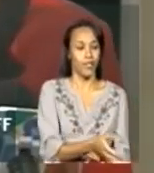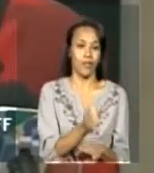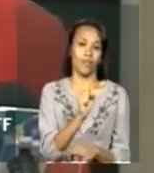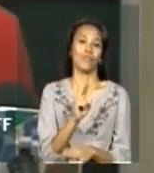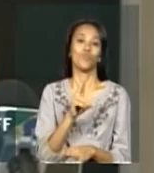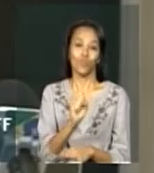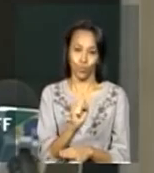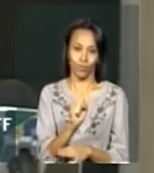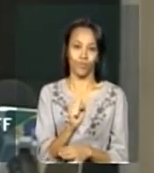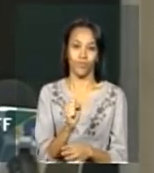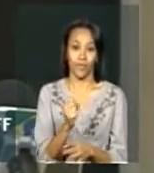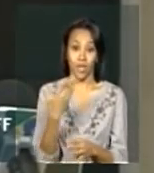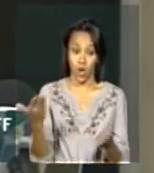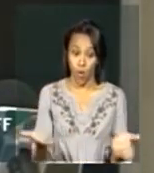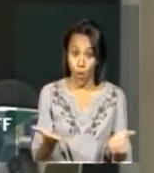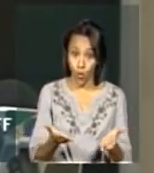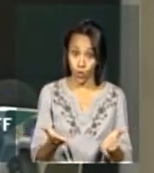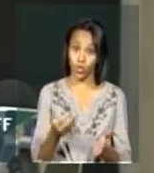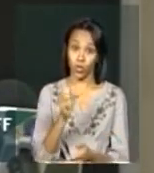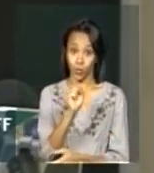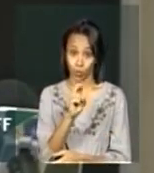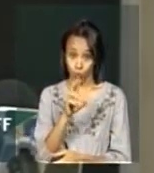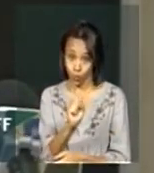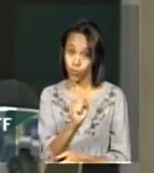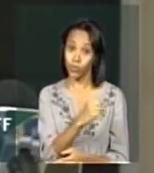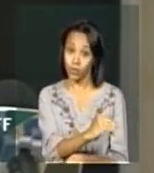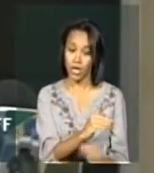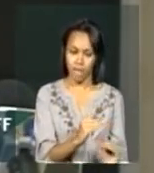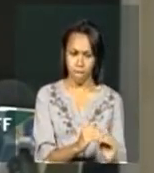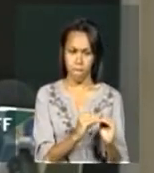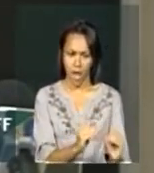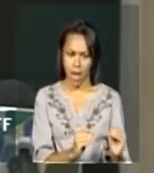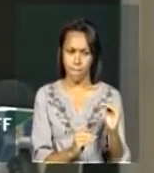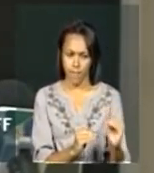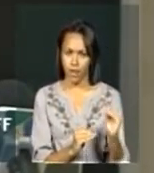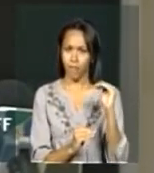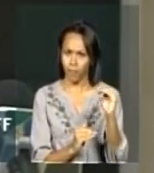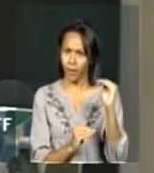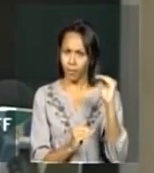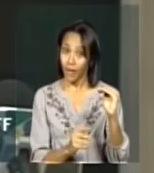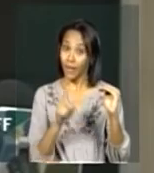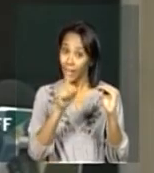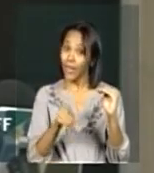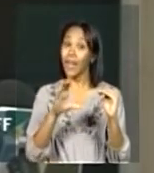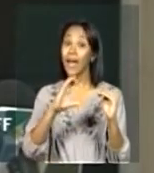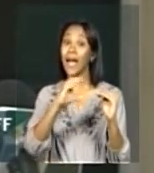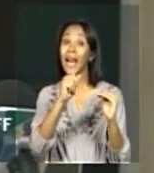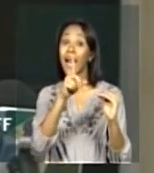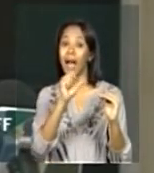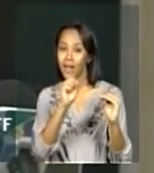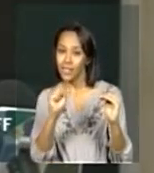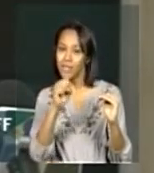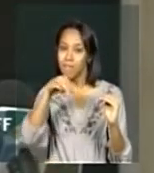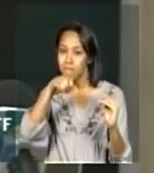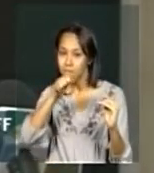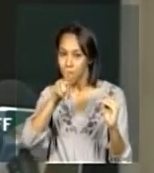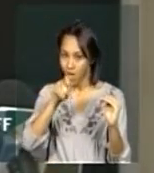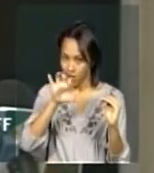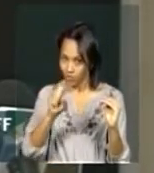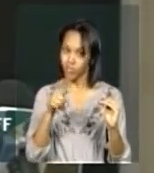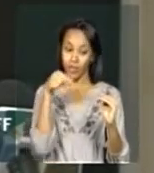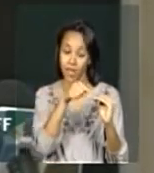Saúde. Progressivamente, o Sistema Único de Saúde tenderá a ser o sistema da classe média brasileira e esse